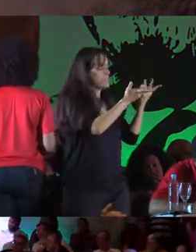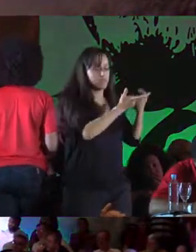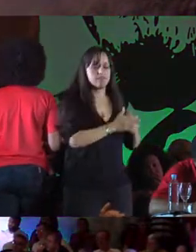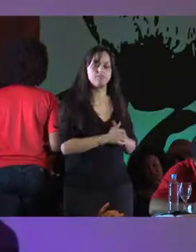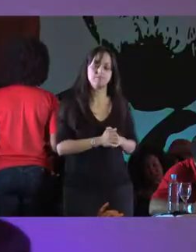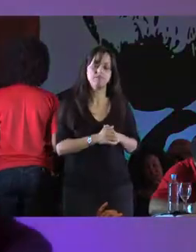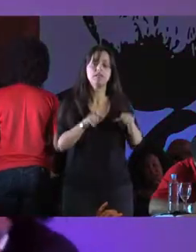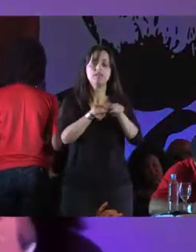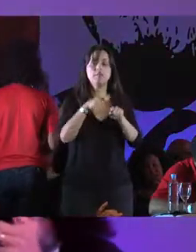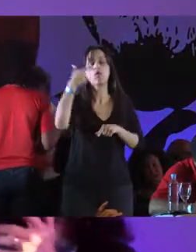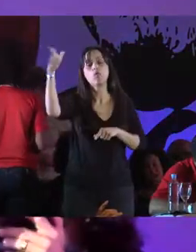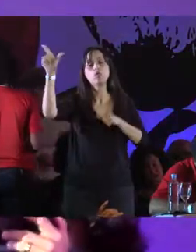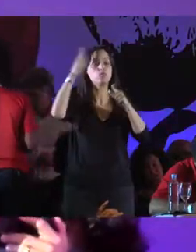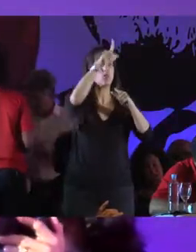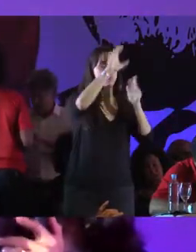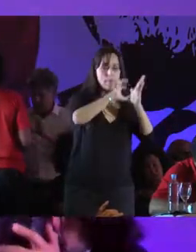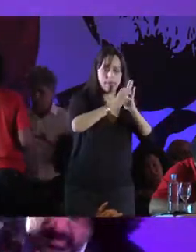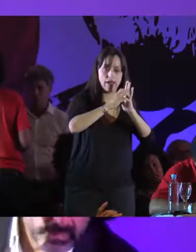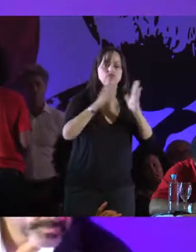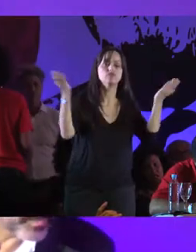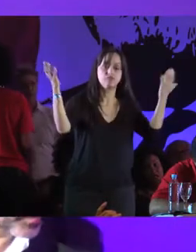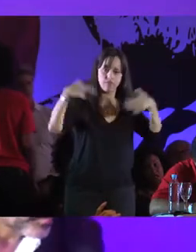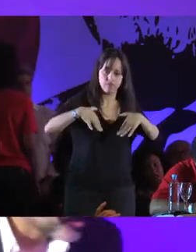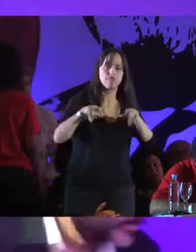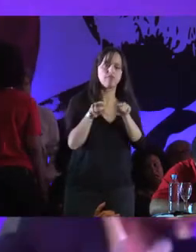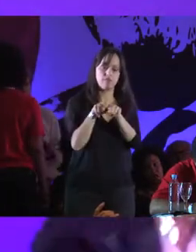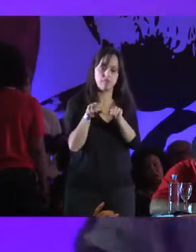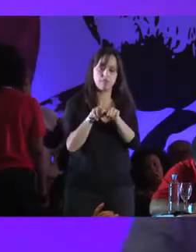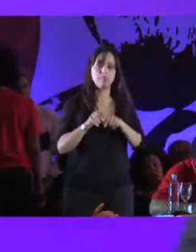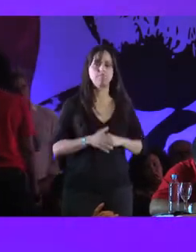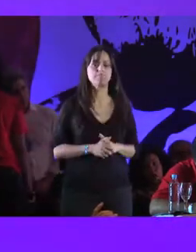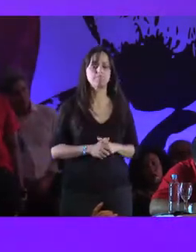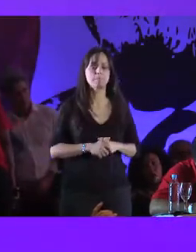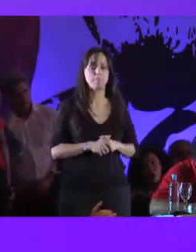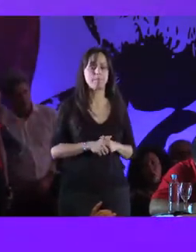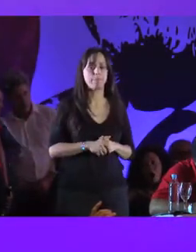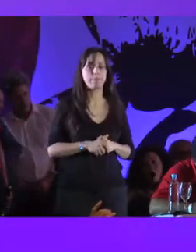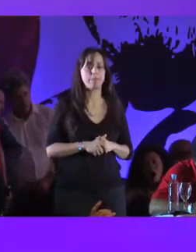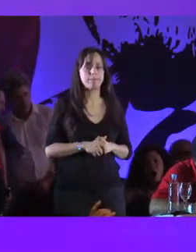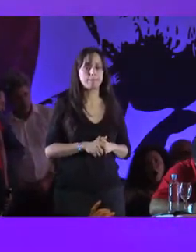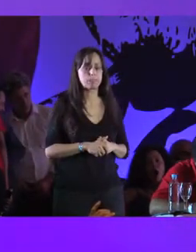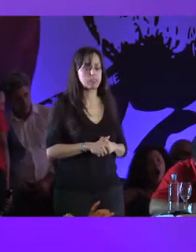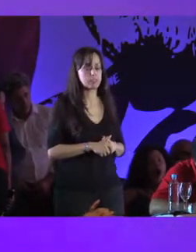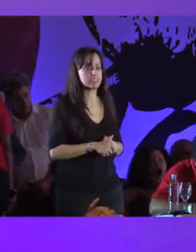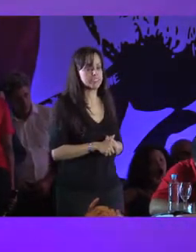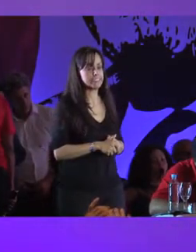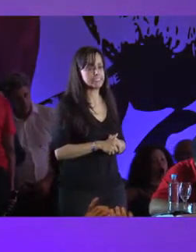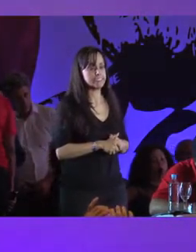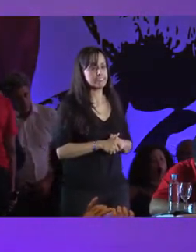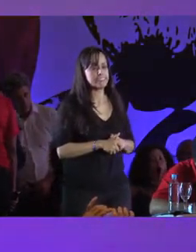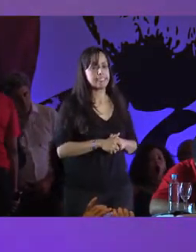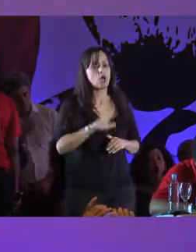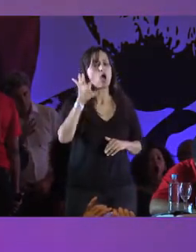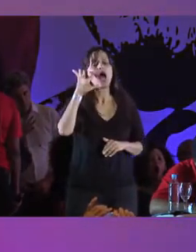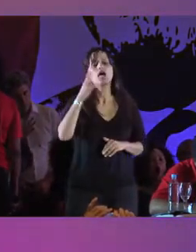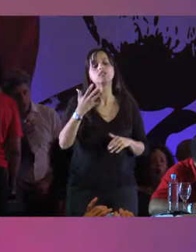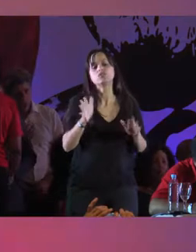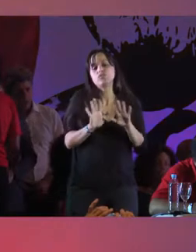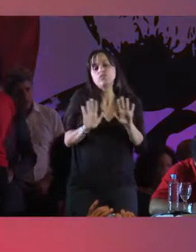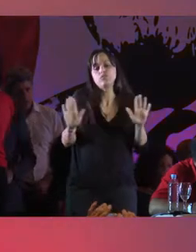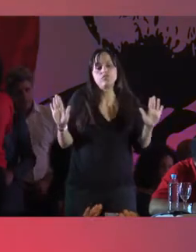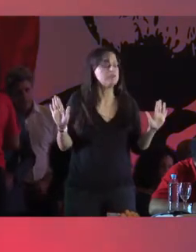de outros partidos políticos, eu resolvi não utilizar a